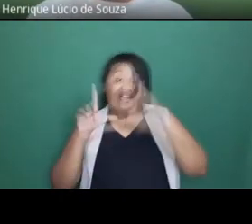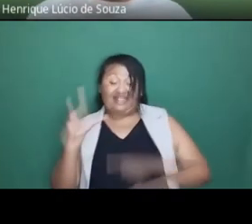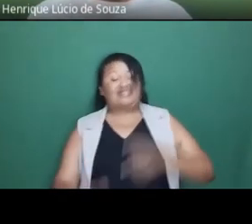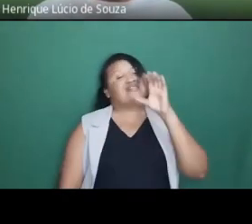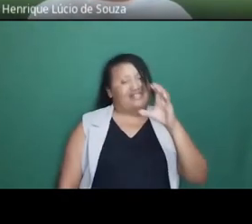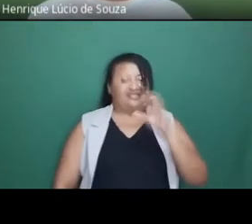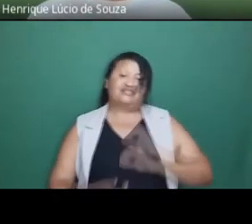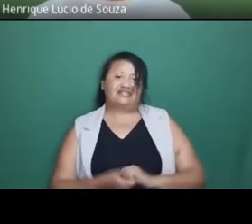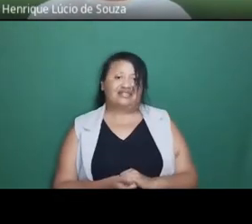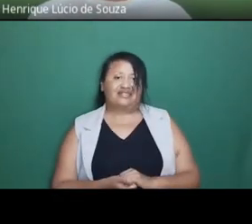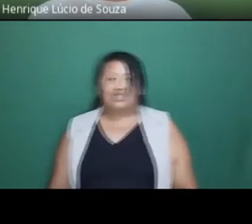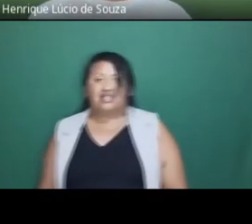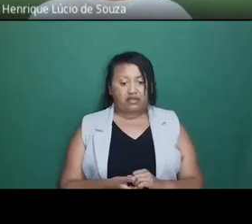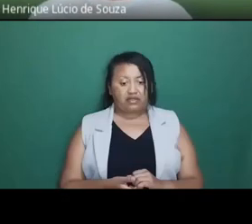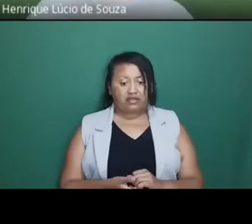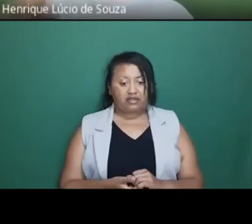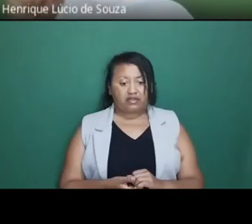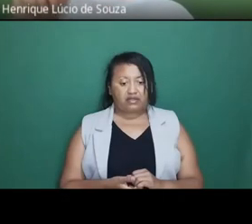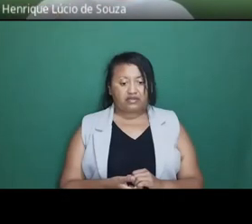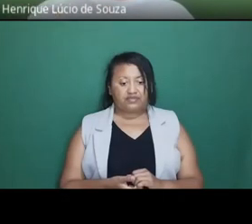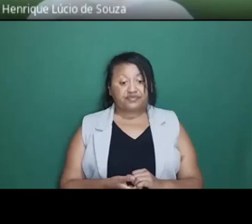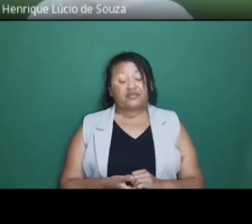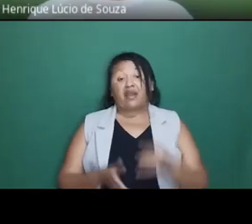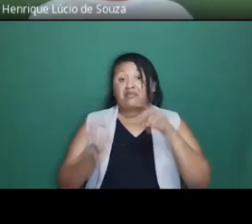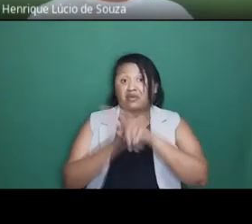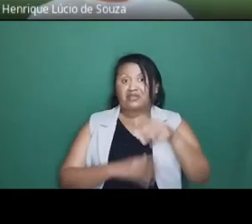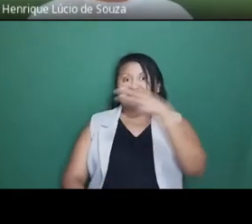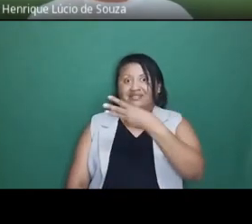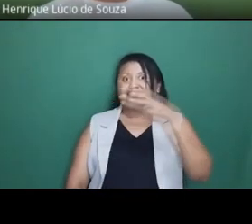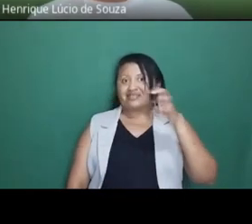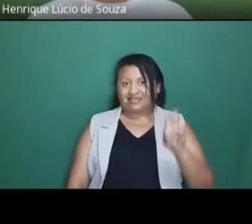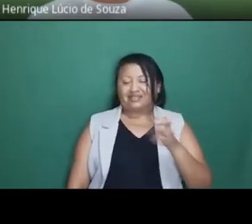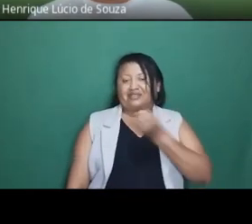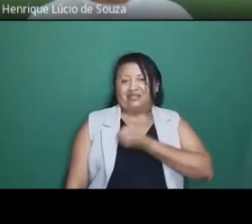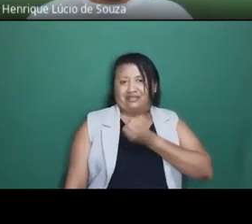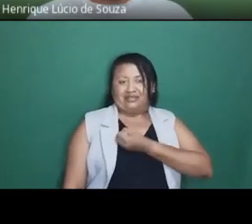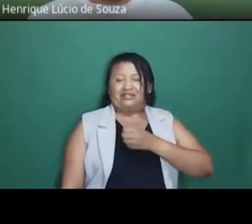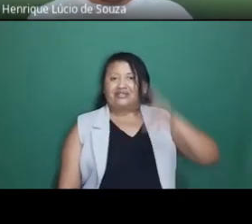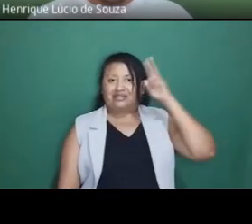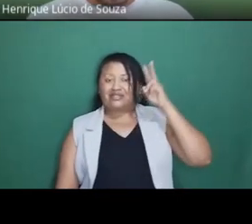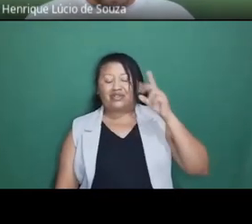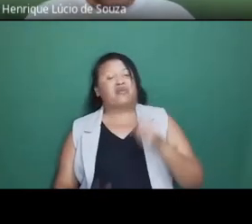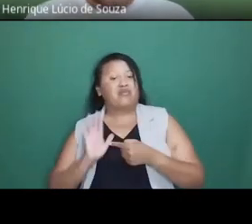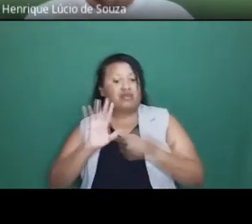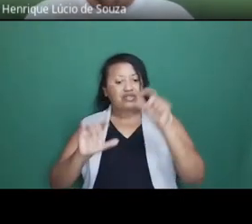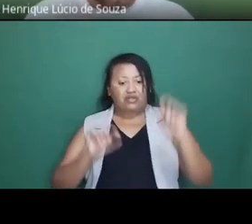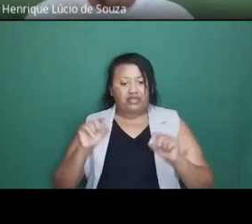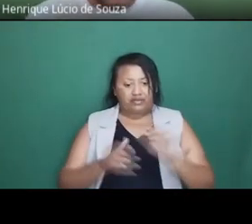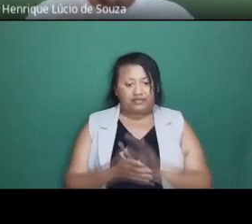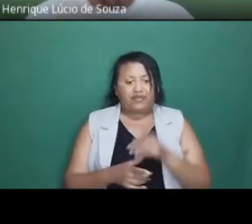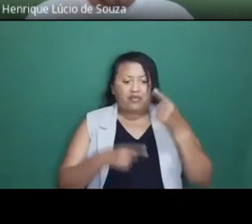c a questão 35 de história traz que